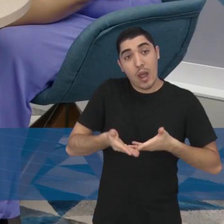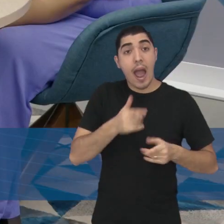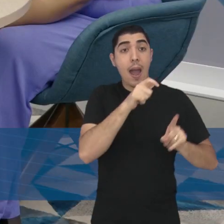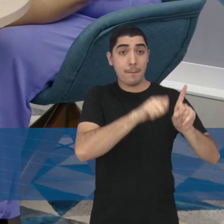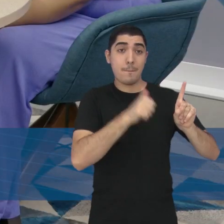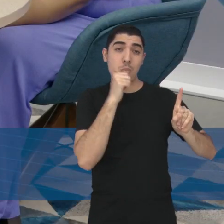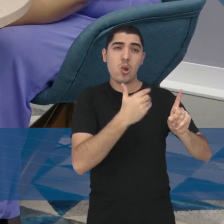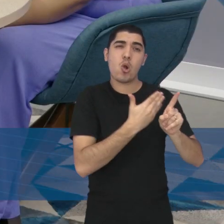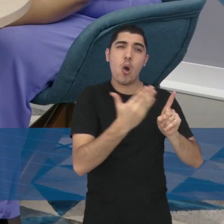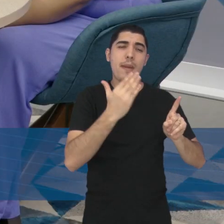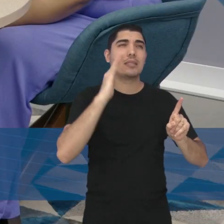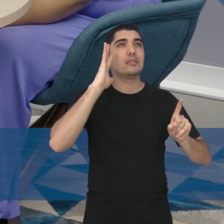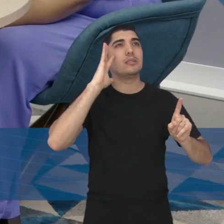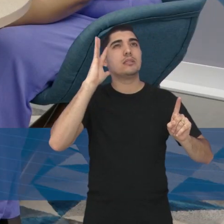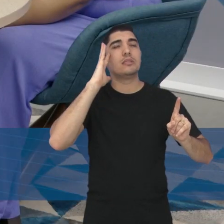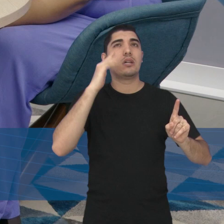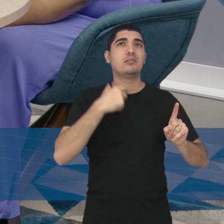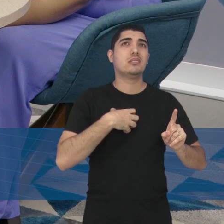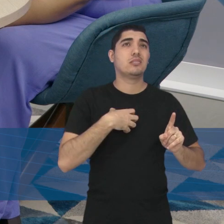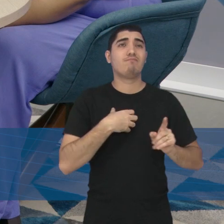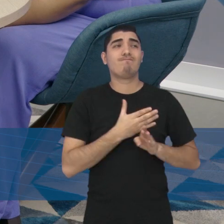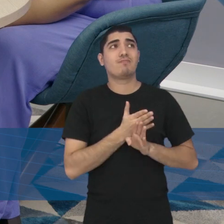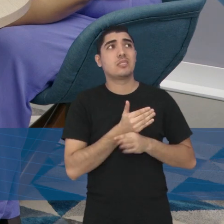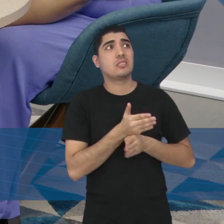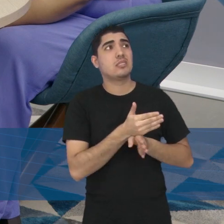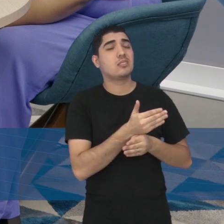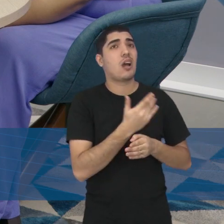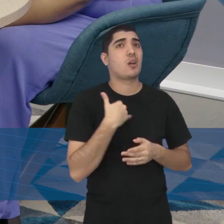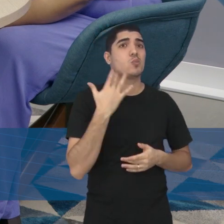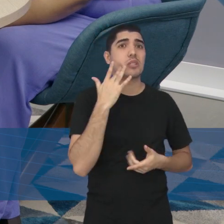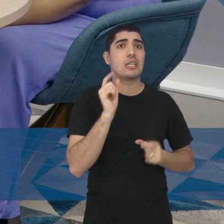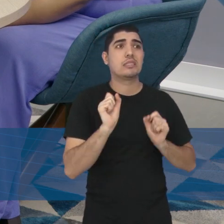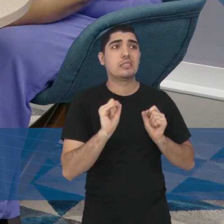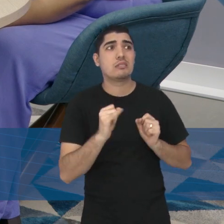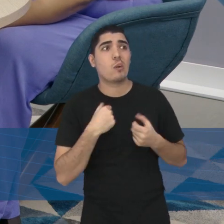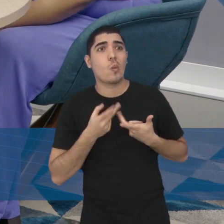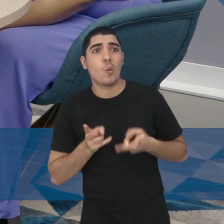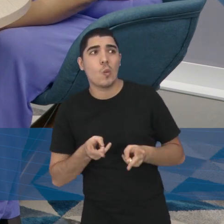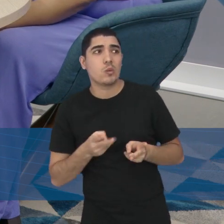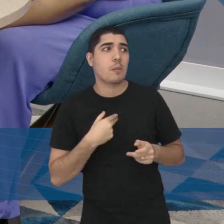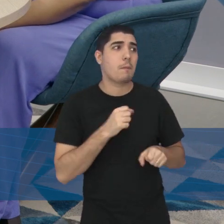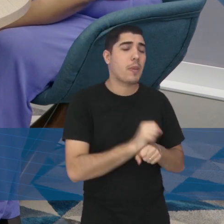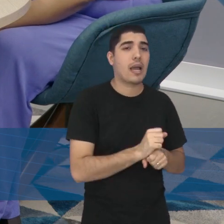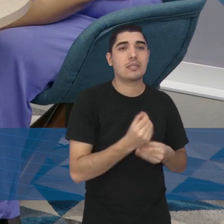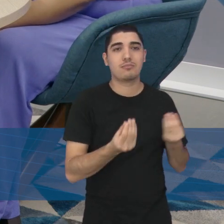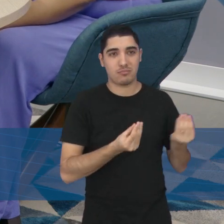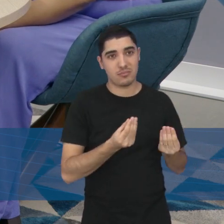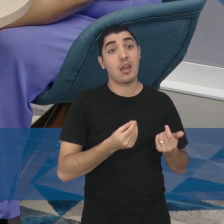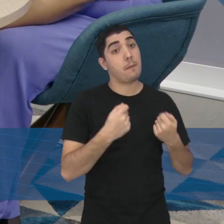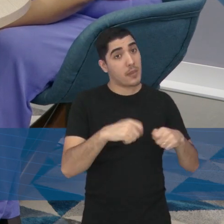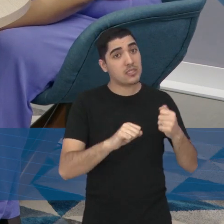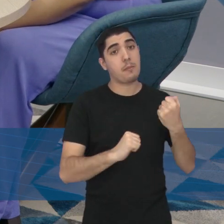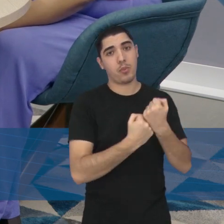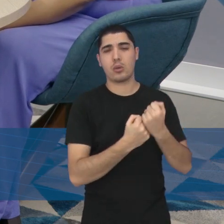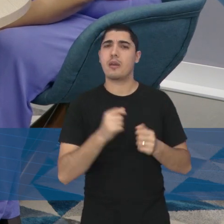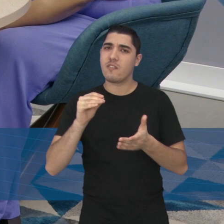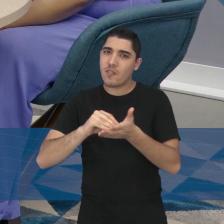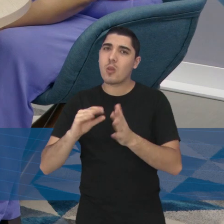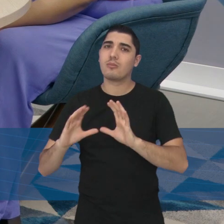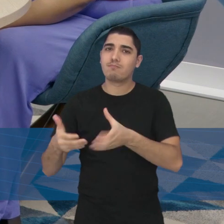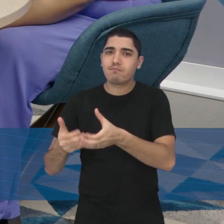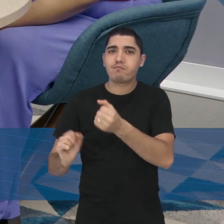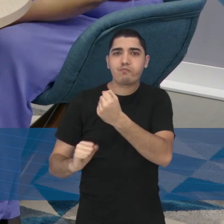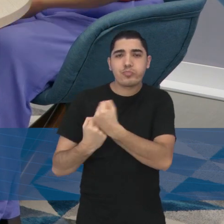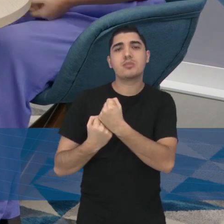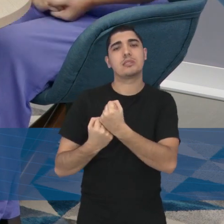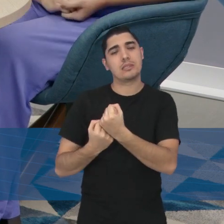faz com que a mulher fique, às vezes, perdida. Né? Sim, dentro disso tudo. Para isso ela precisa, né, de apoio, de um planejamento, de um planejamento. apoio.